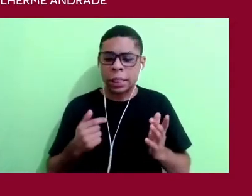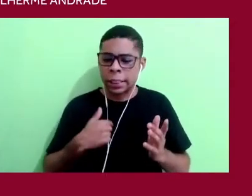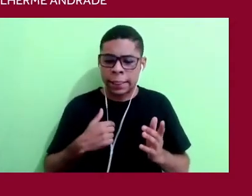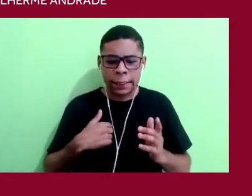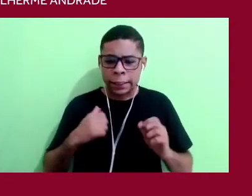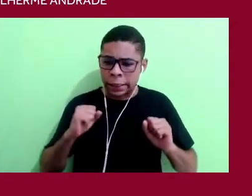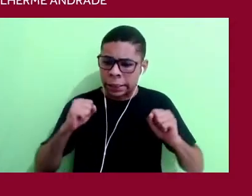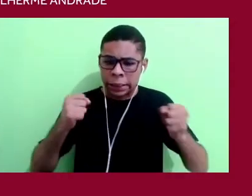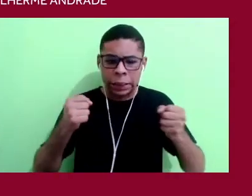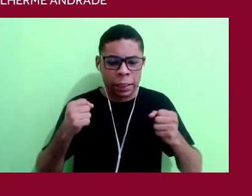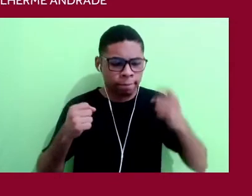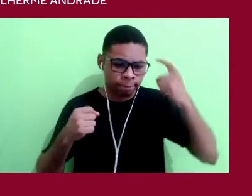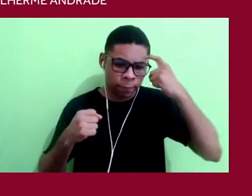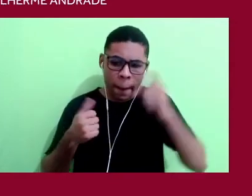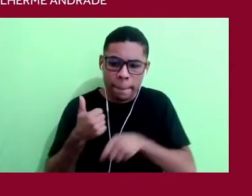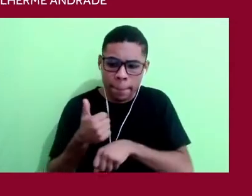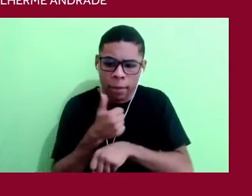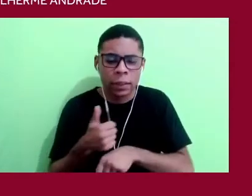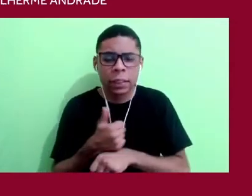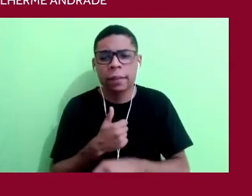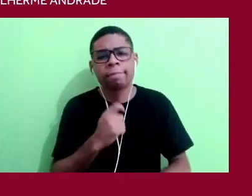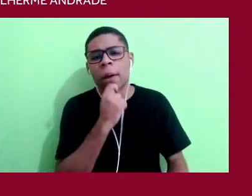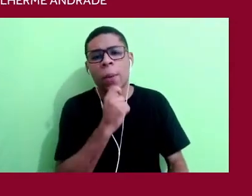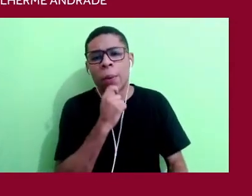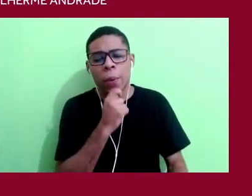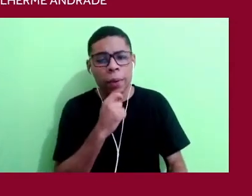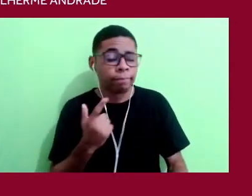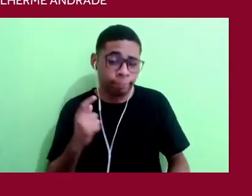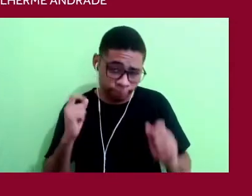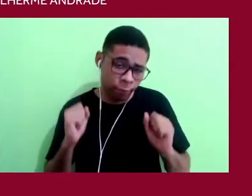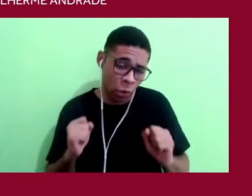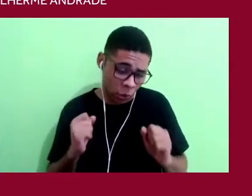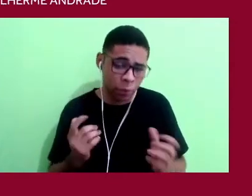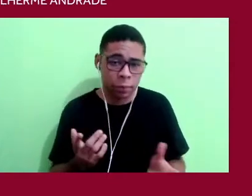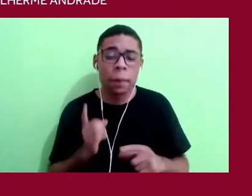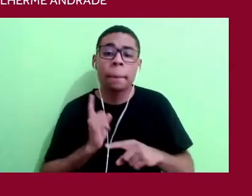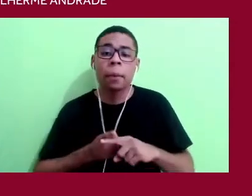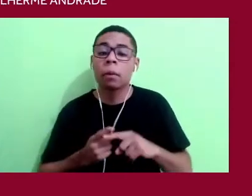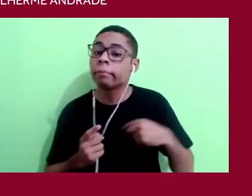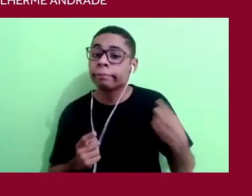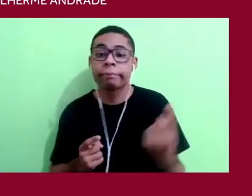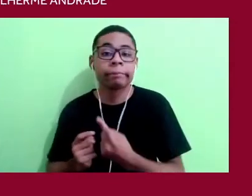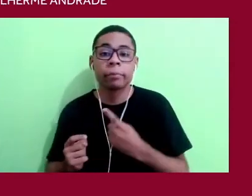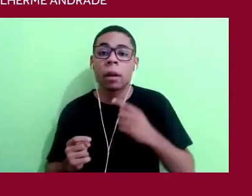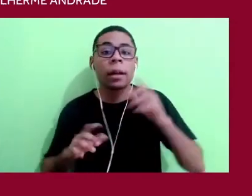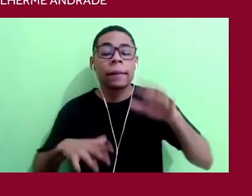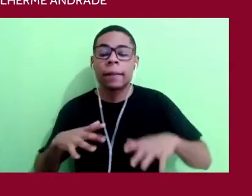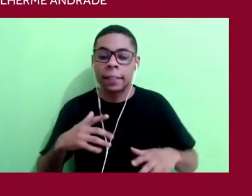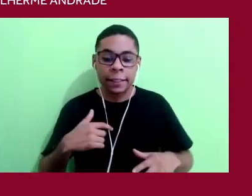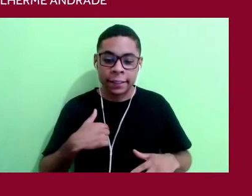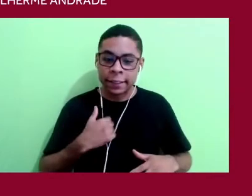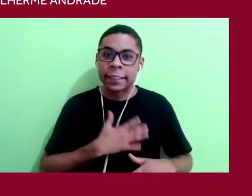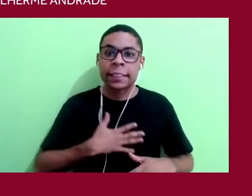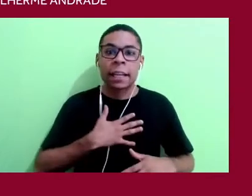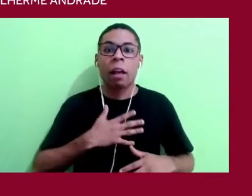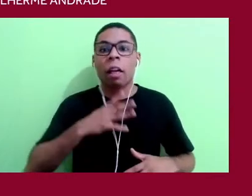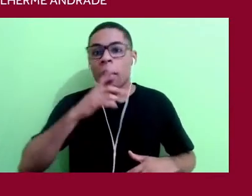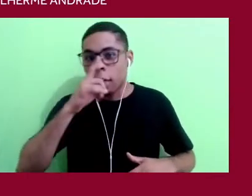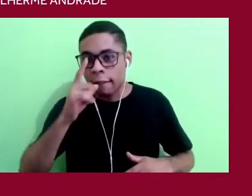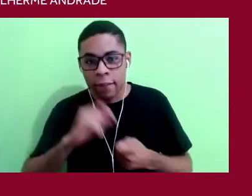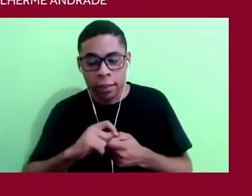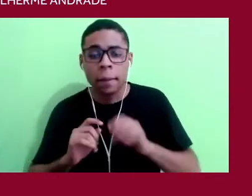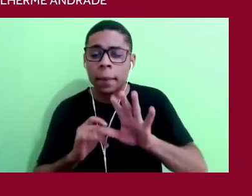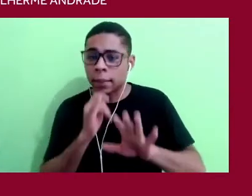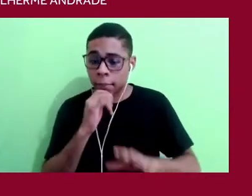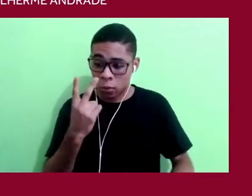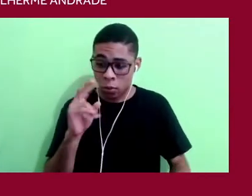mais estratégico para as mídias sociais, tá? Porque a gente faz muito de forma intuitiva. Só que 2020 veio